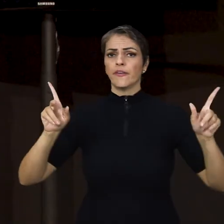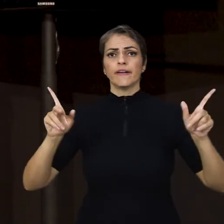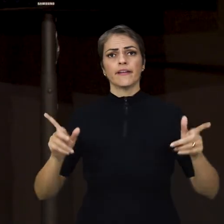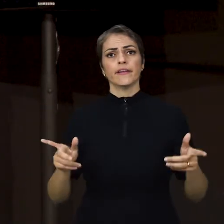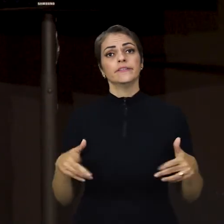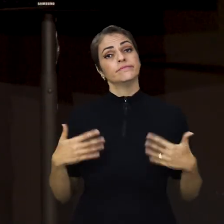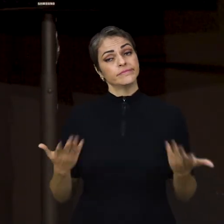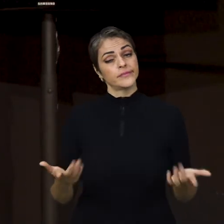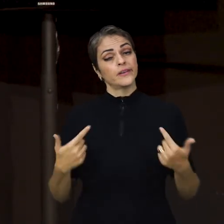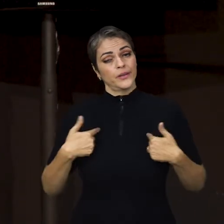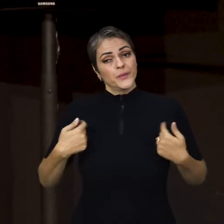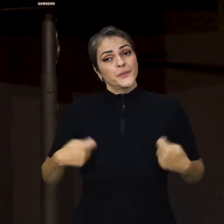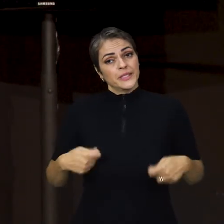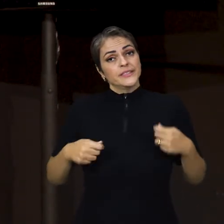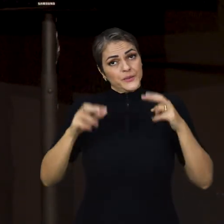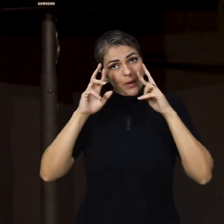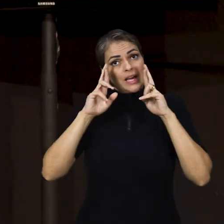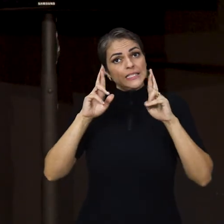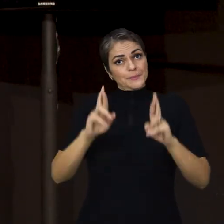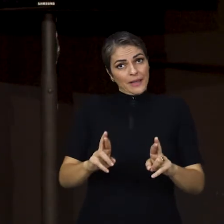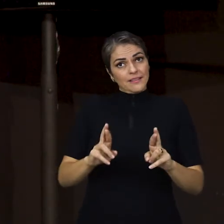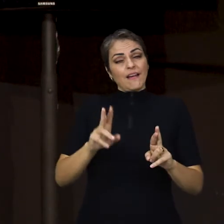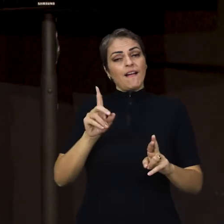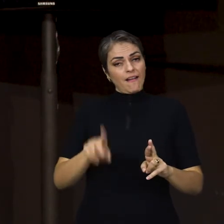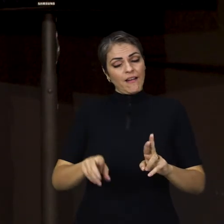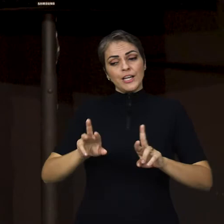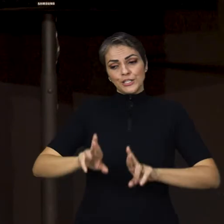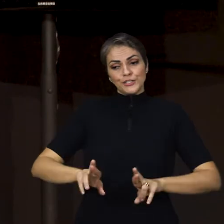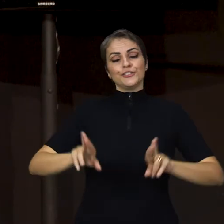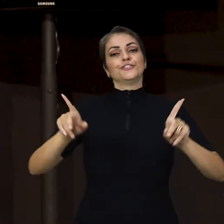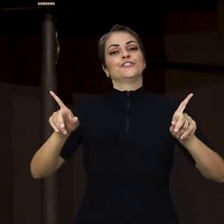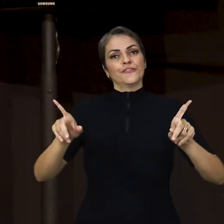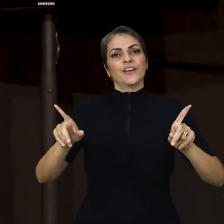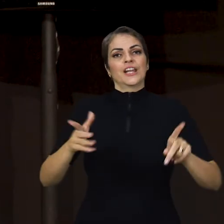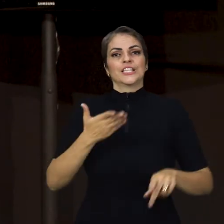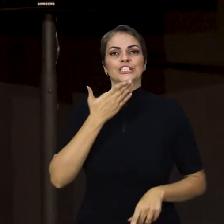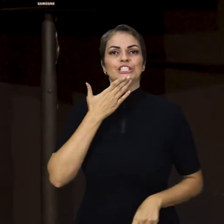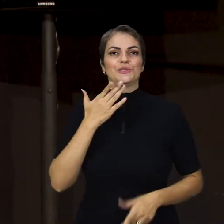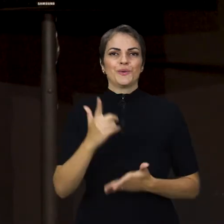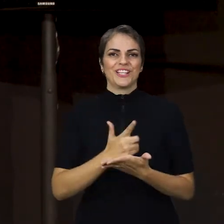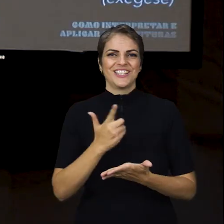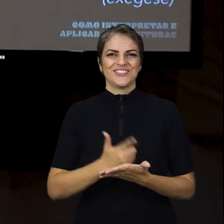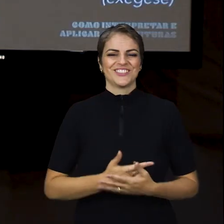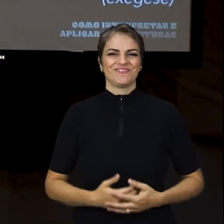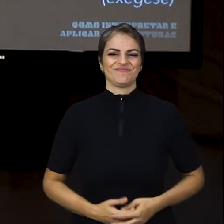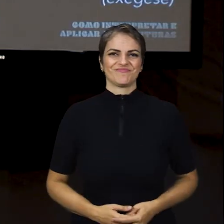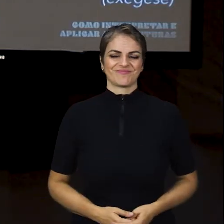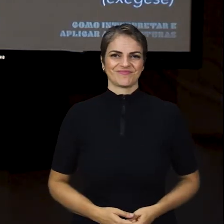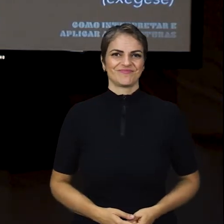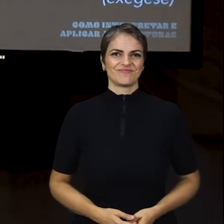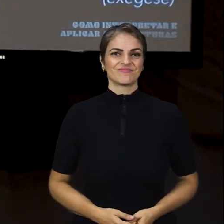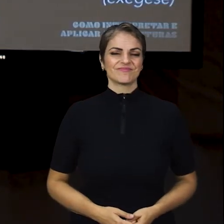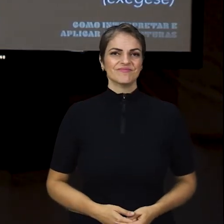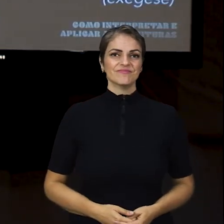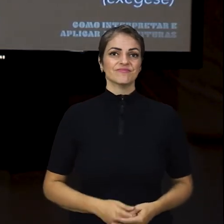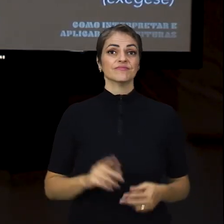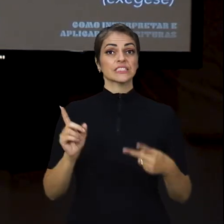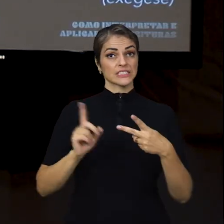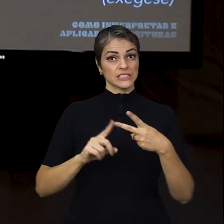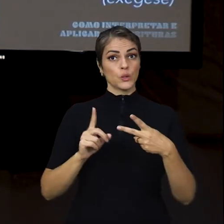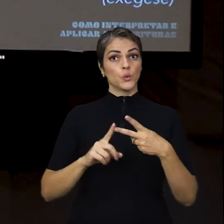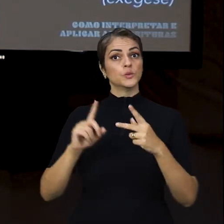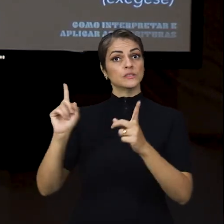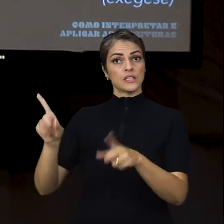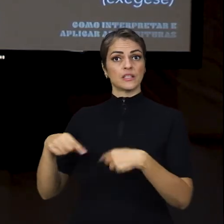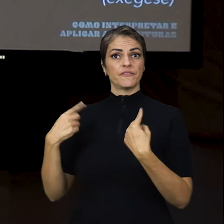preciso respeitar essas diferenças entre os gêneros literários. Em segundo lugar, reconhecer que nós não